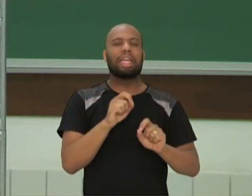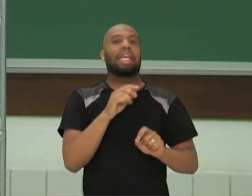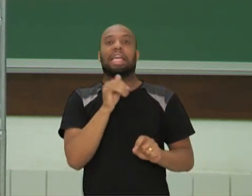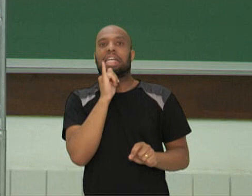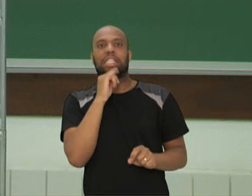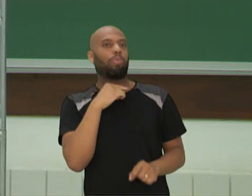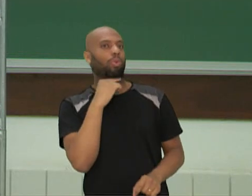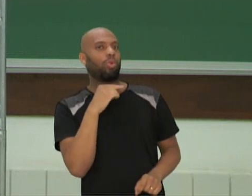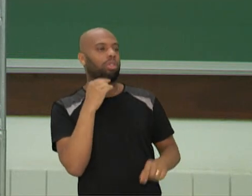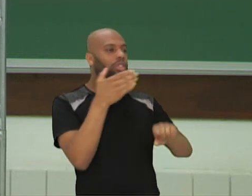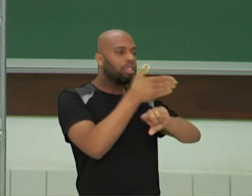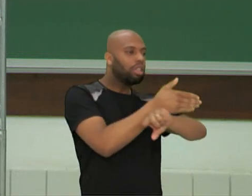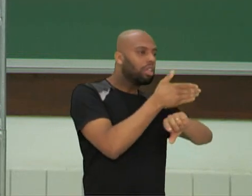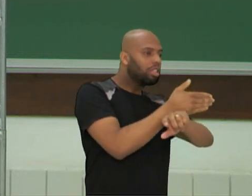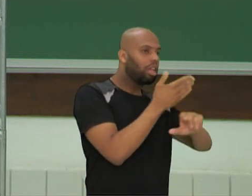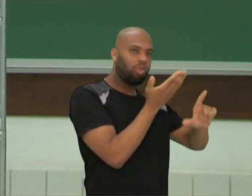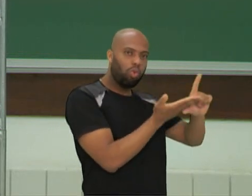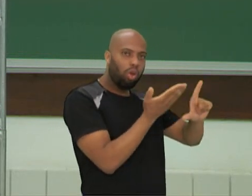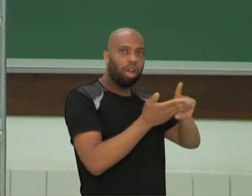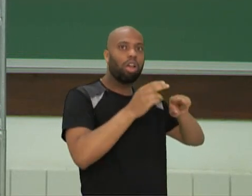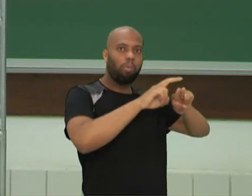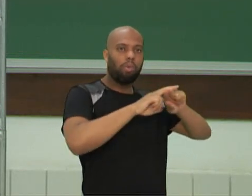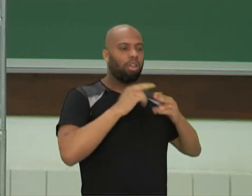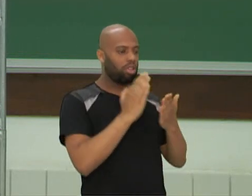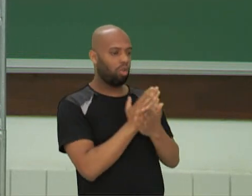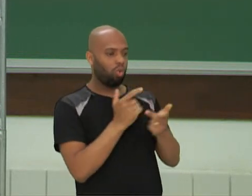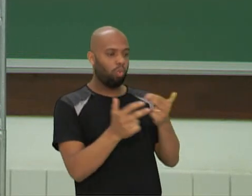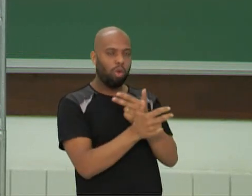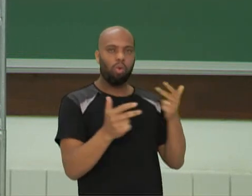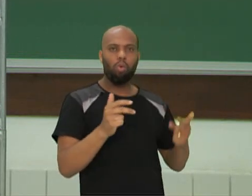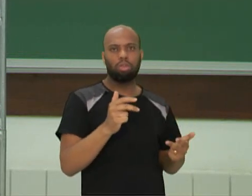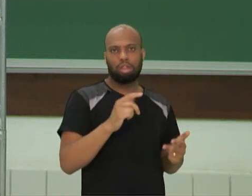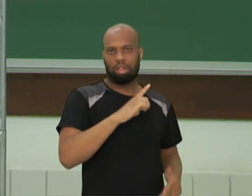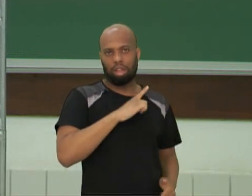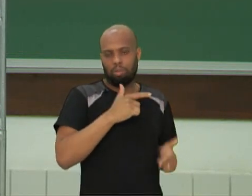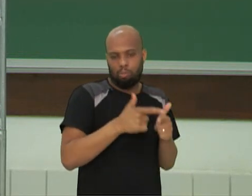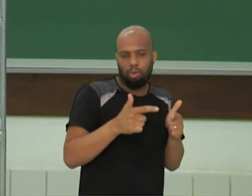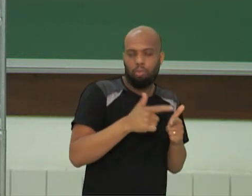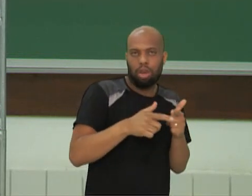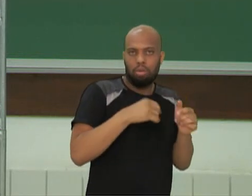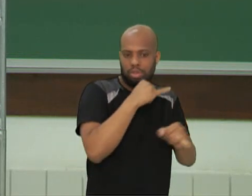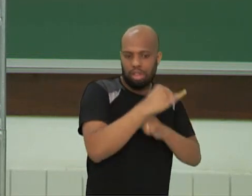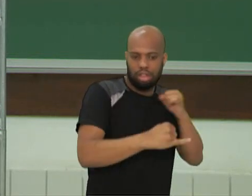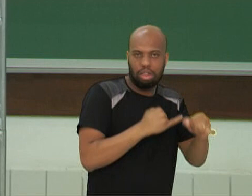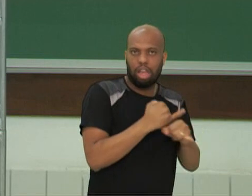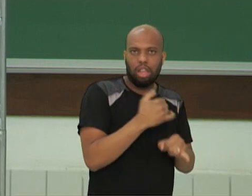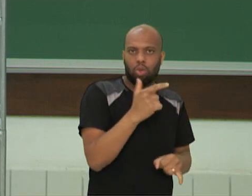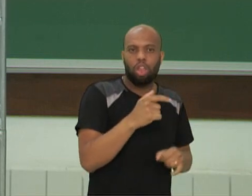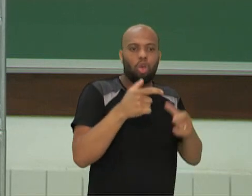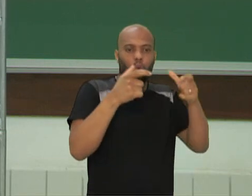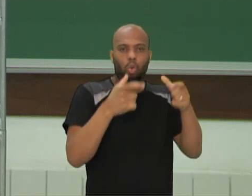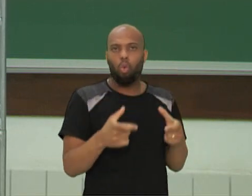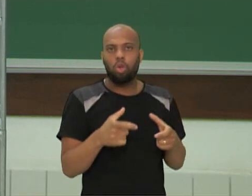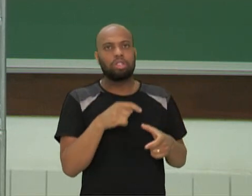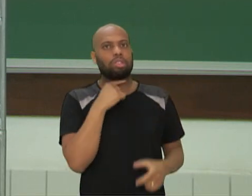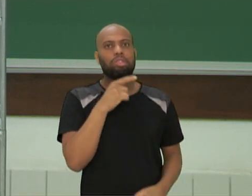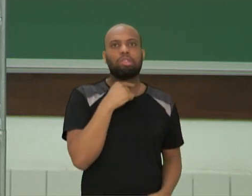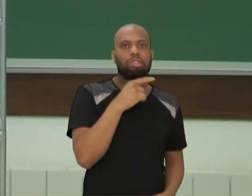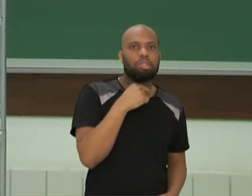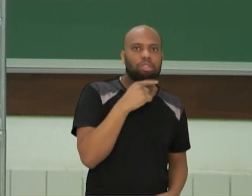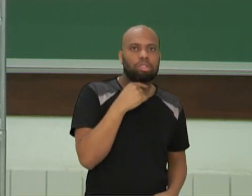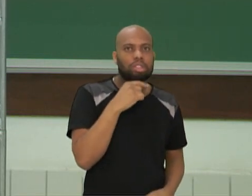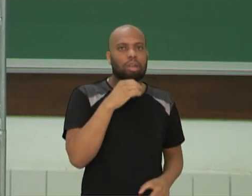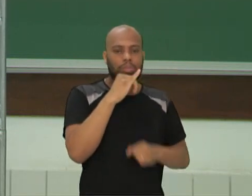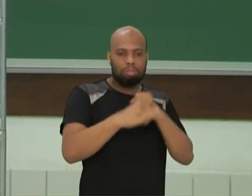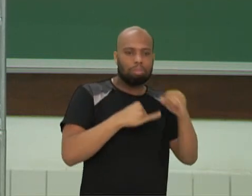conseguindo acessar o Google Classroom em função de alguma condição física ou ainda pelo fato da sua localidade não estar sendo atendida por